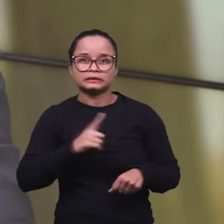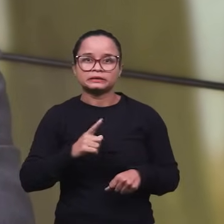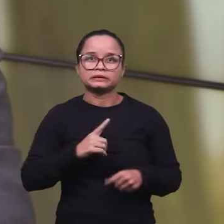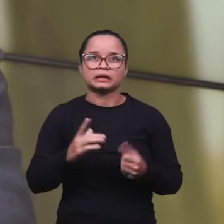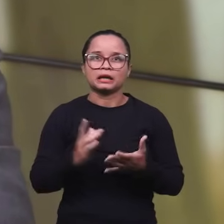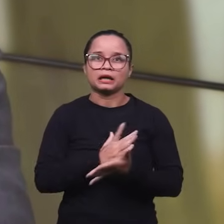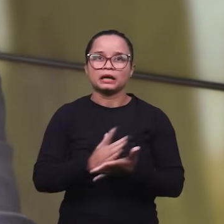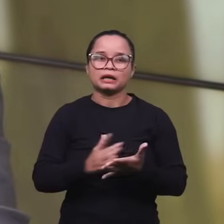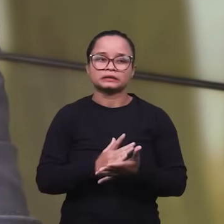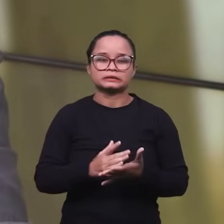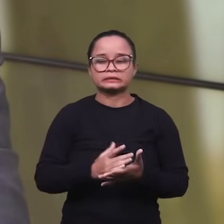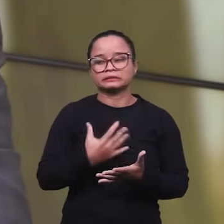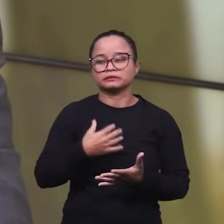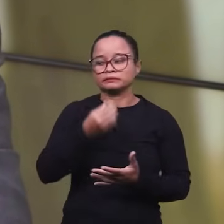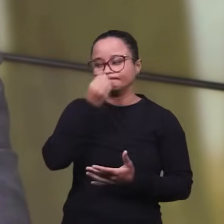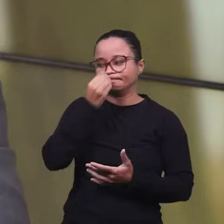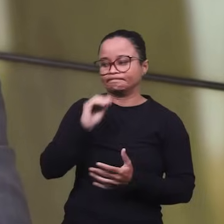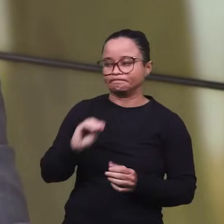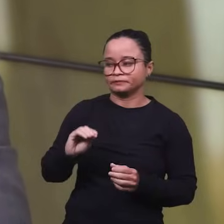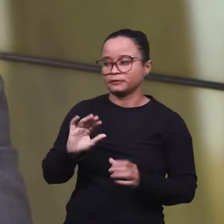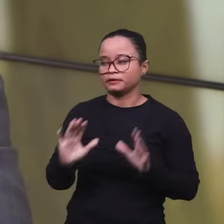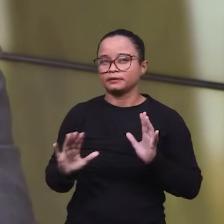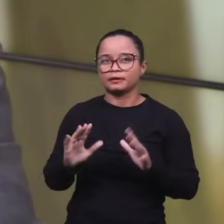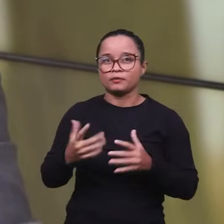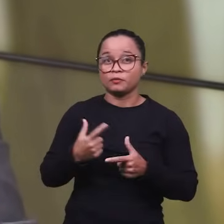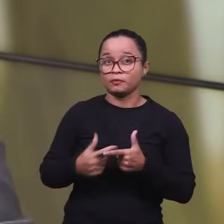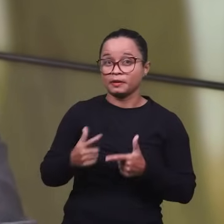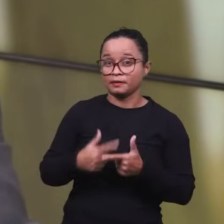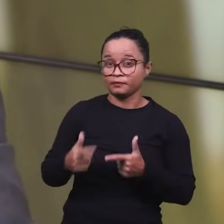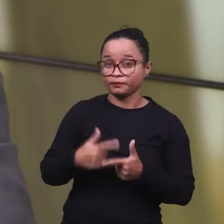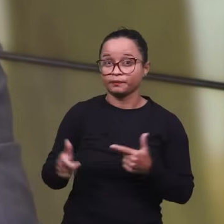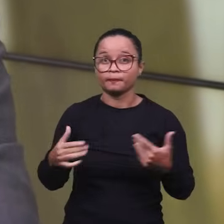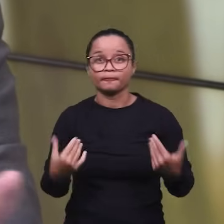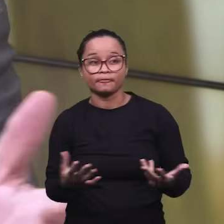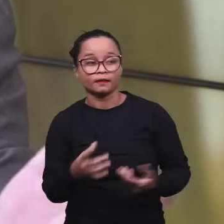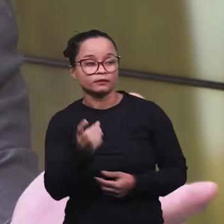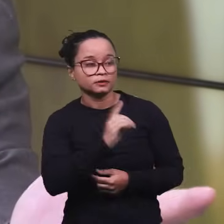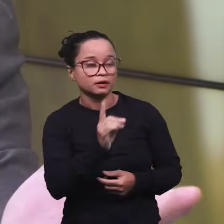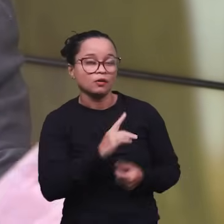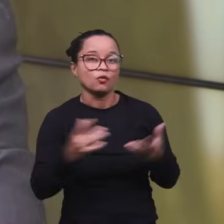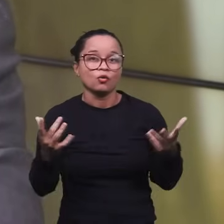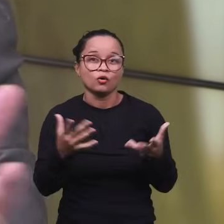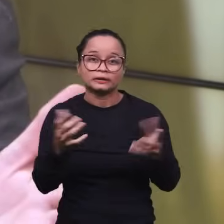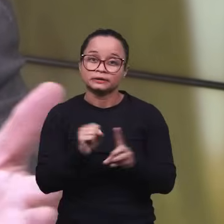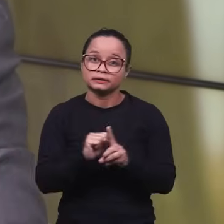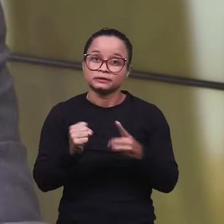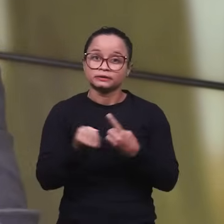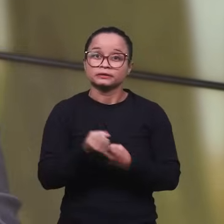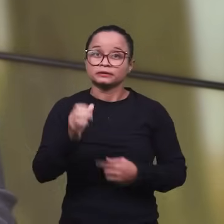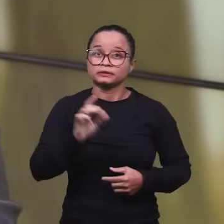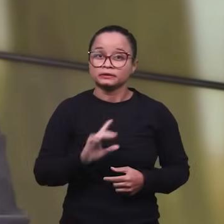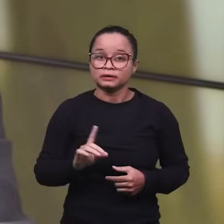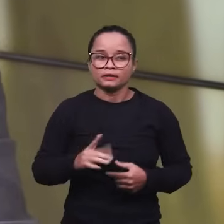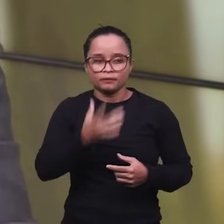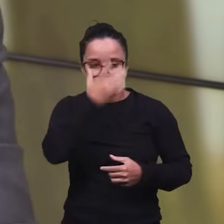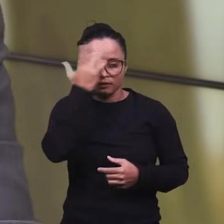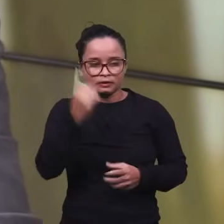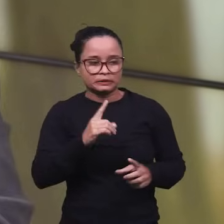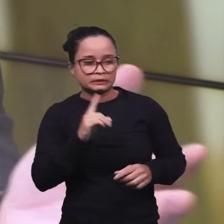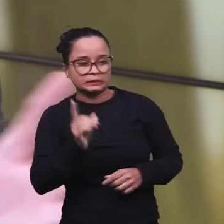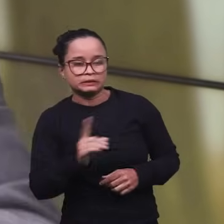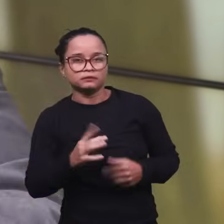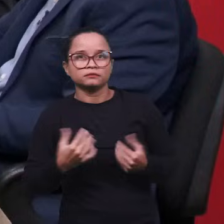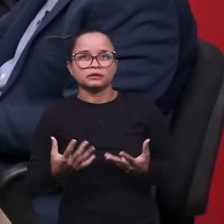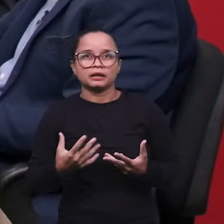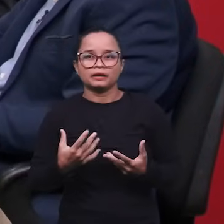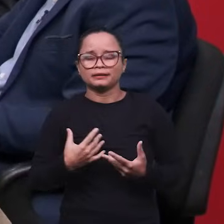haver talvez uma rejeição, um problema, que ele mesmo falou. O não hoje, na sociedade, quando a pessoa recebe o não,